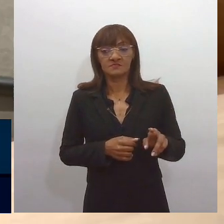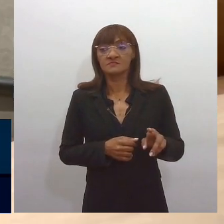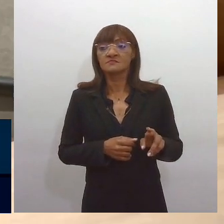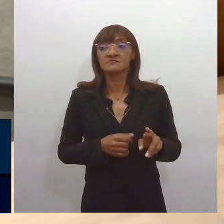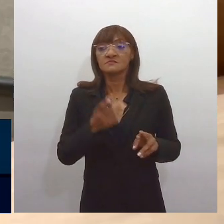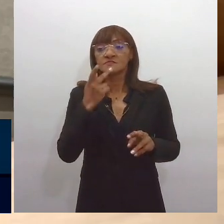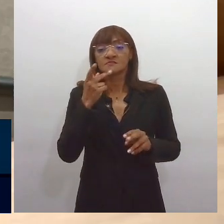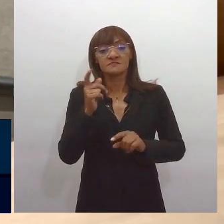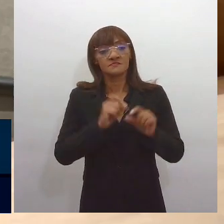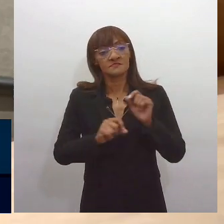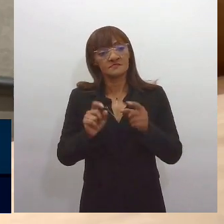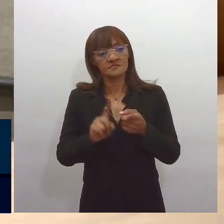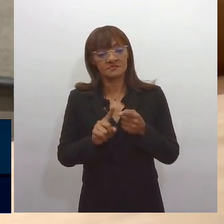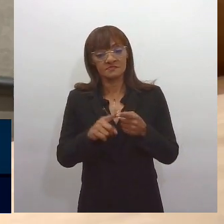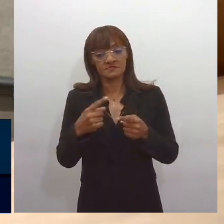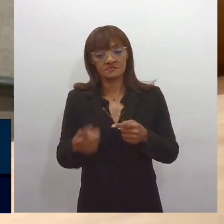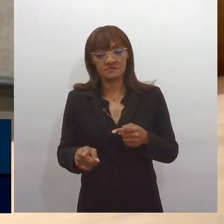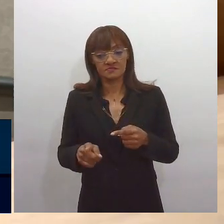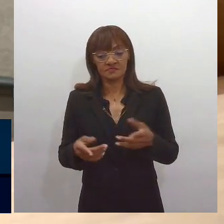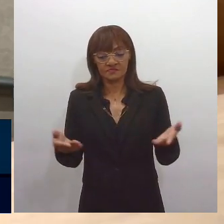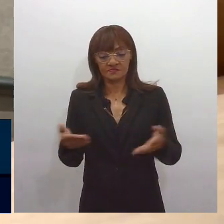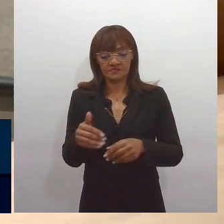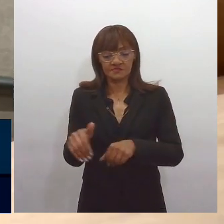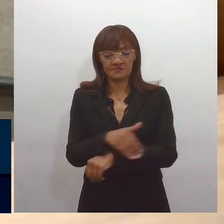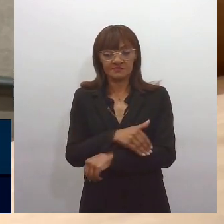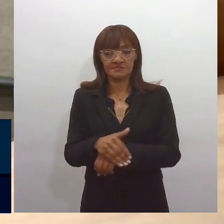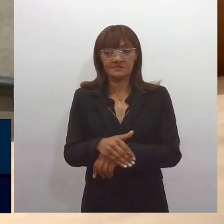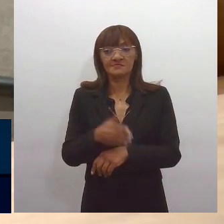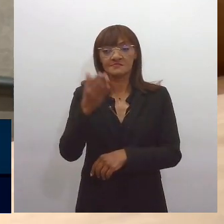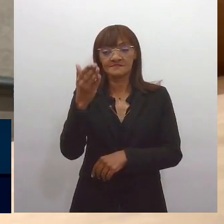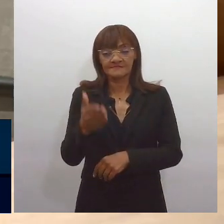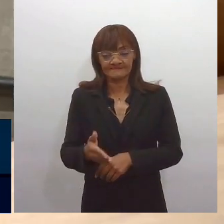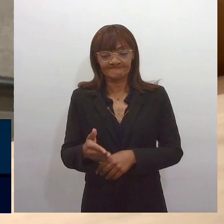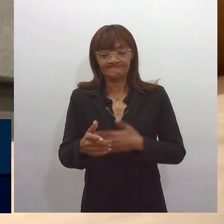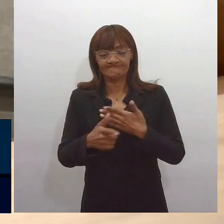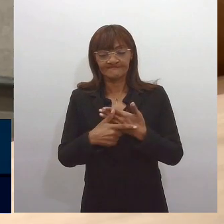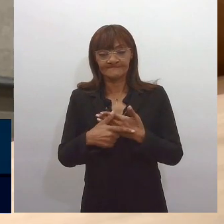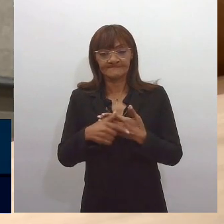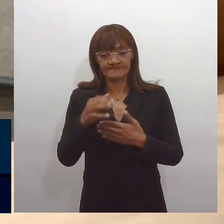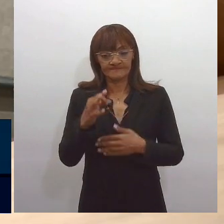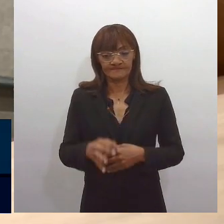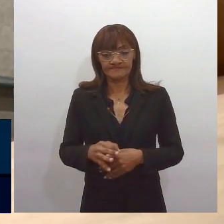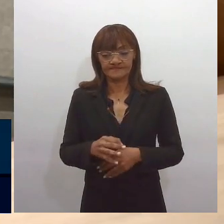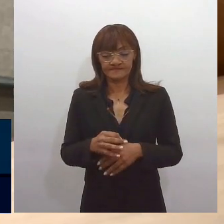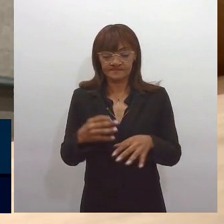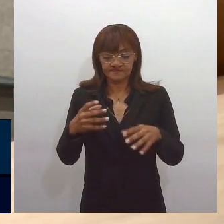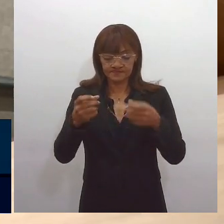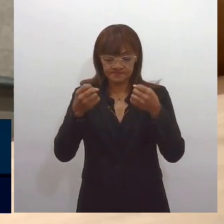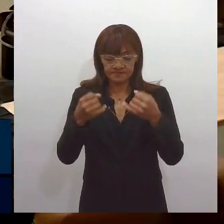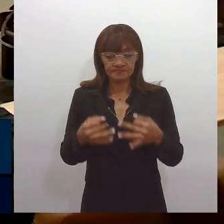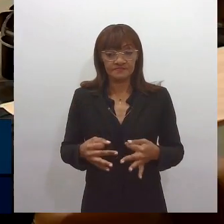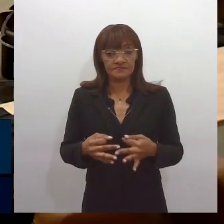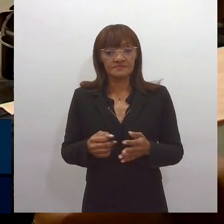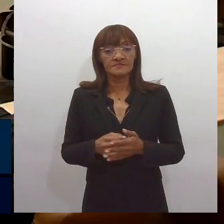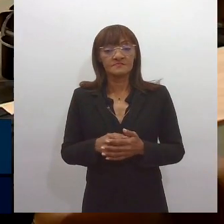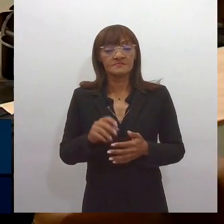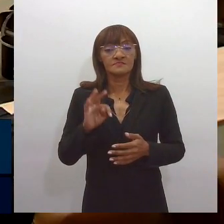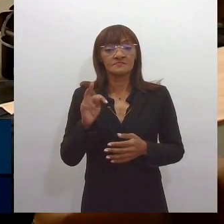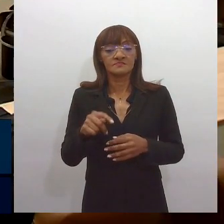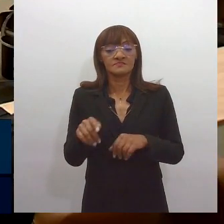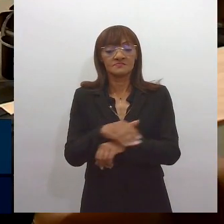Denir já veio fazer aqui prestar contas vamos assim dizer das rodovias federais eram essas as perguntas parabenizando